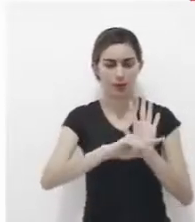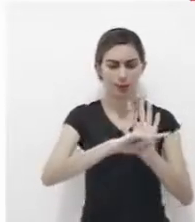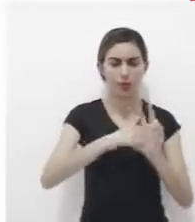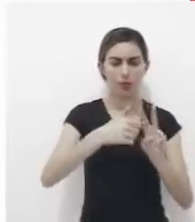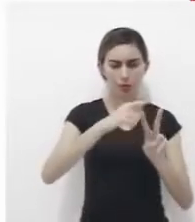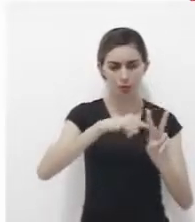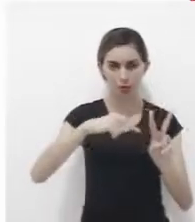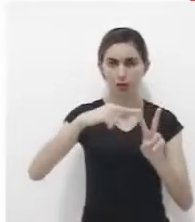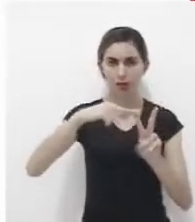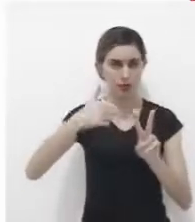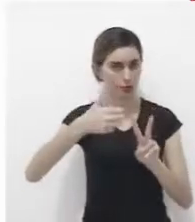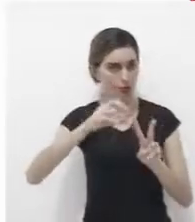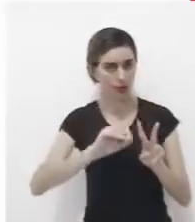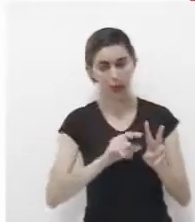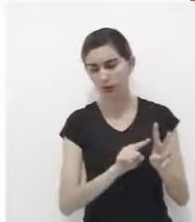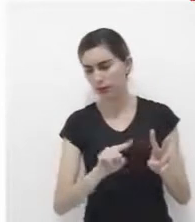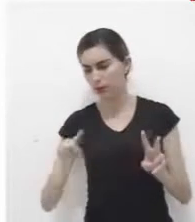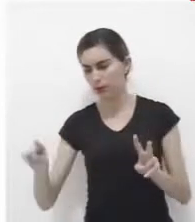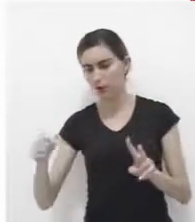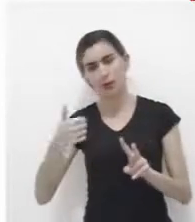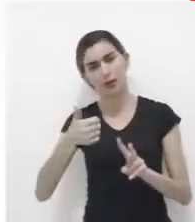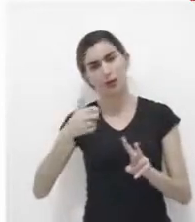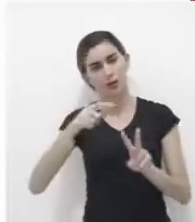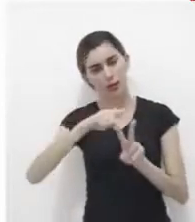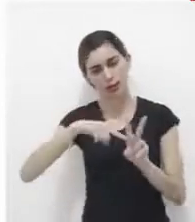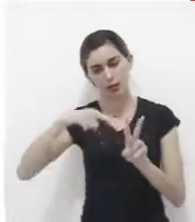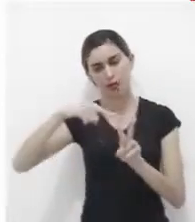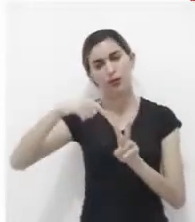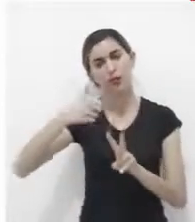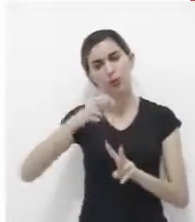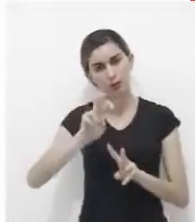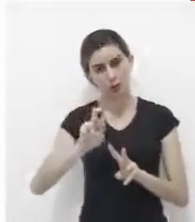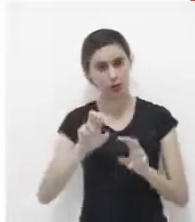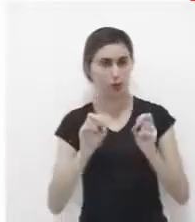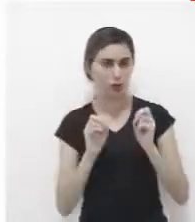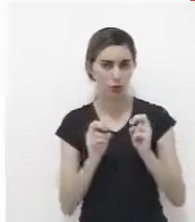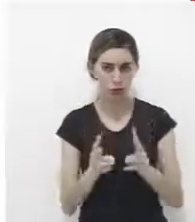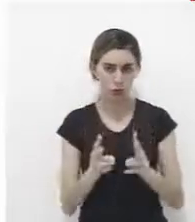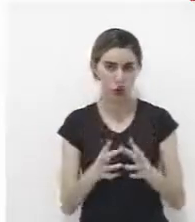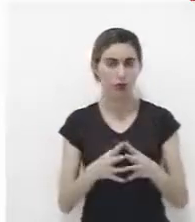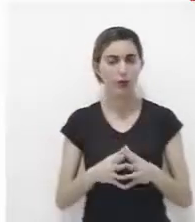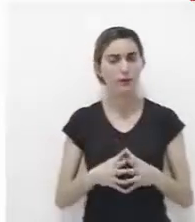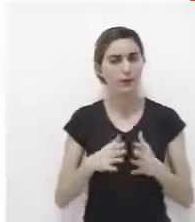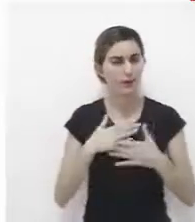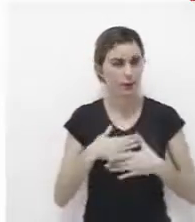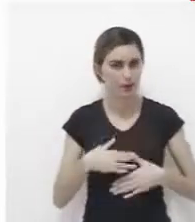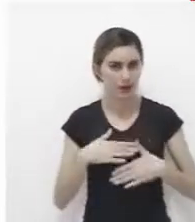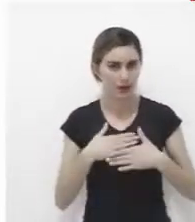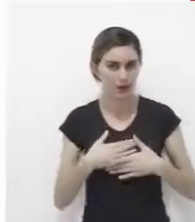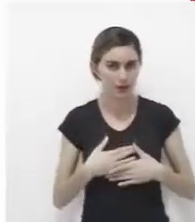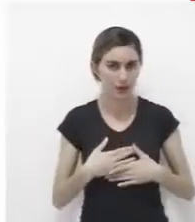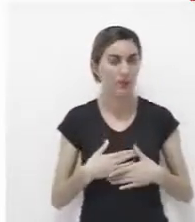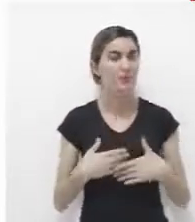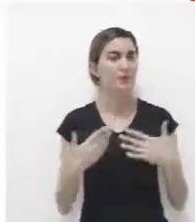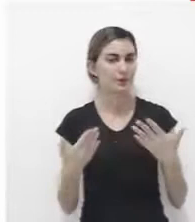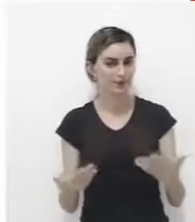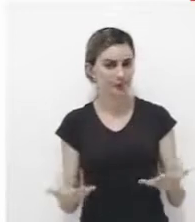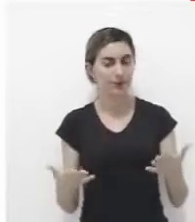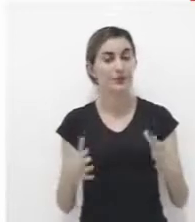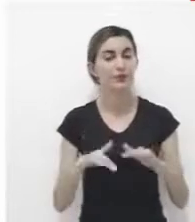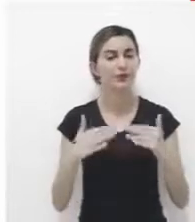10, menos raiz de 10, melhor dizendo, e raiz de 15. Ok, pessoal? Beleza?